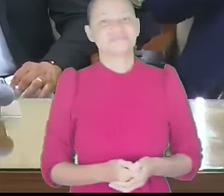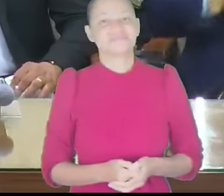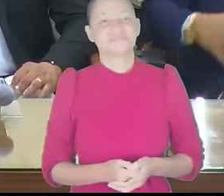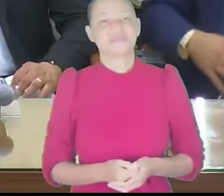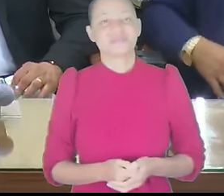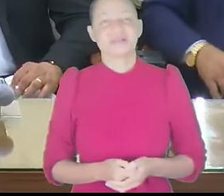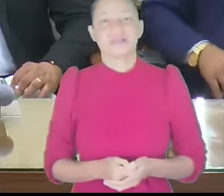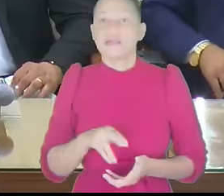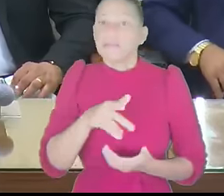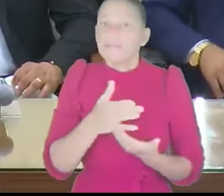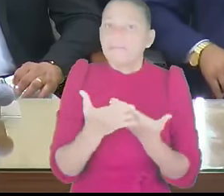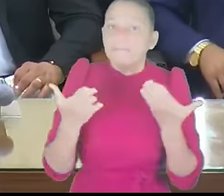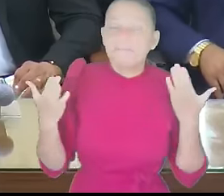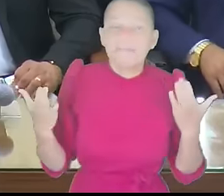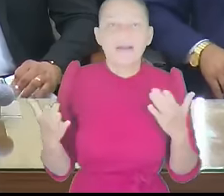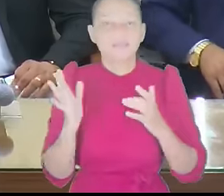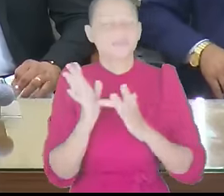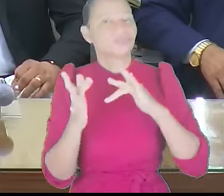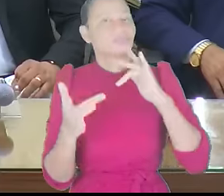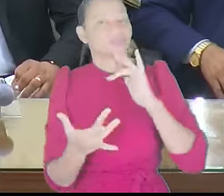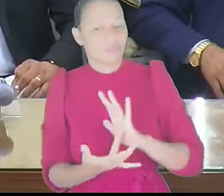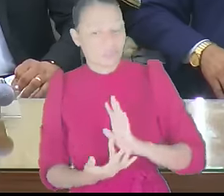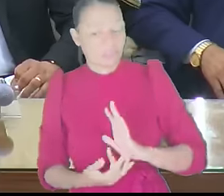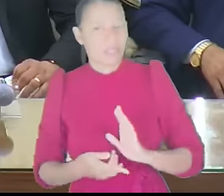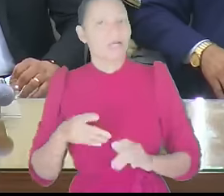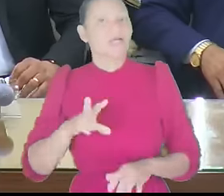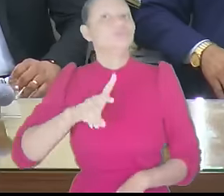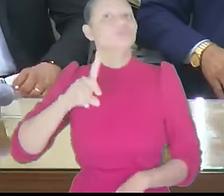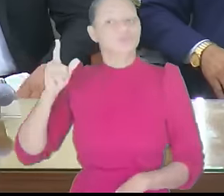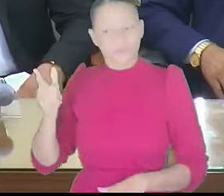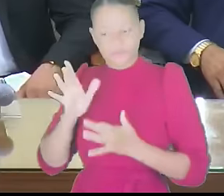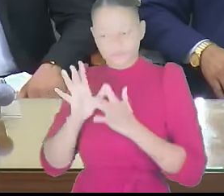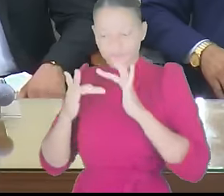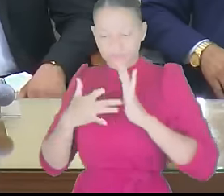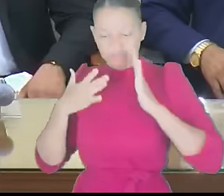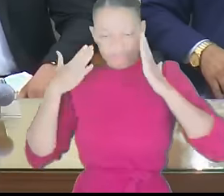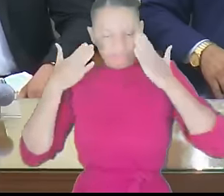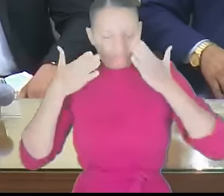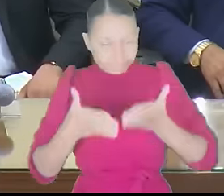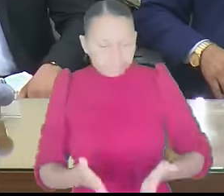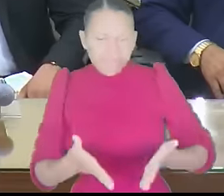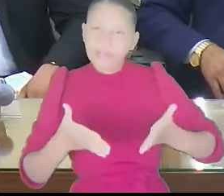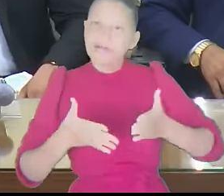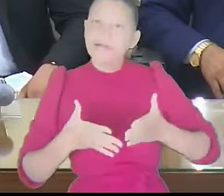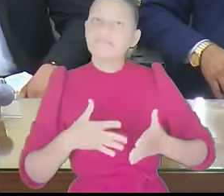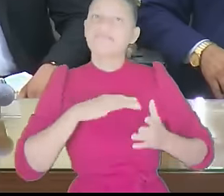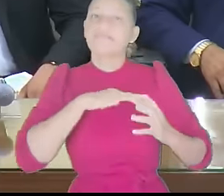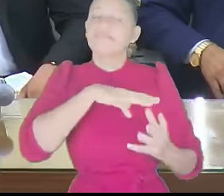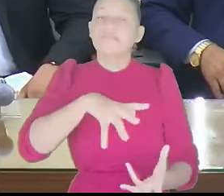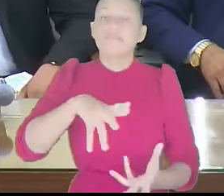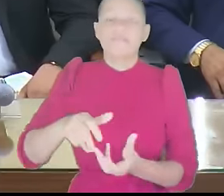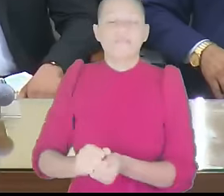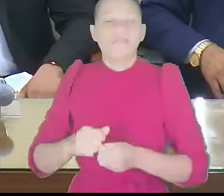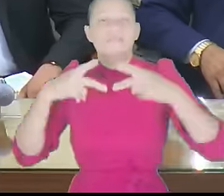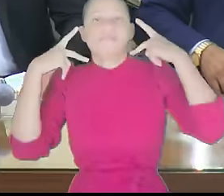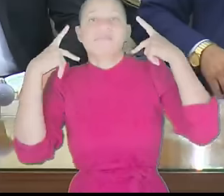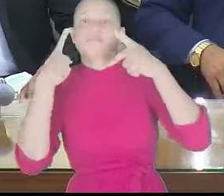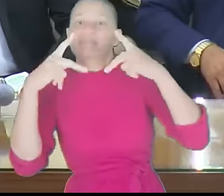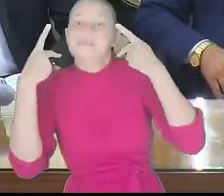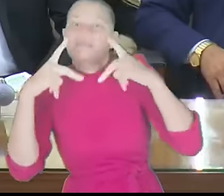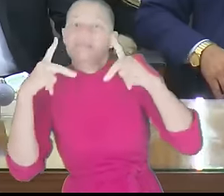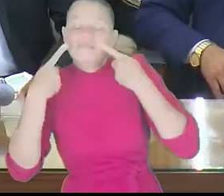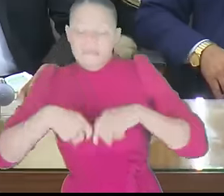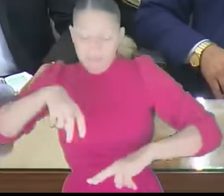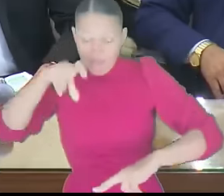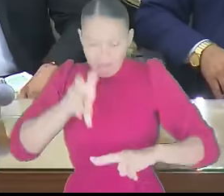Aí, meus irmãos amados, Jesus disse, olha, nos dias que Jesus chegou na terra, quem estava pregando, quem estava